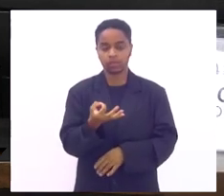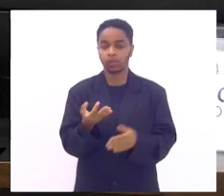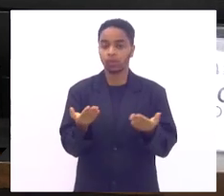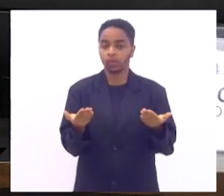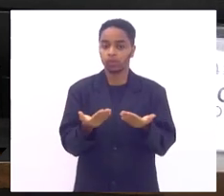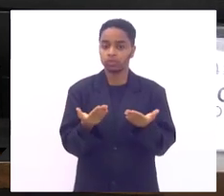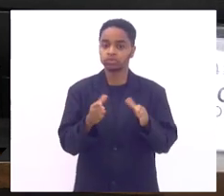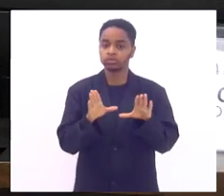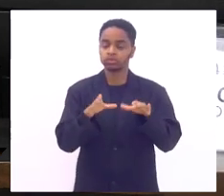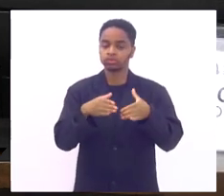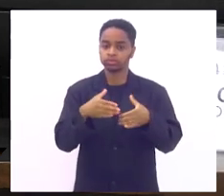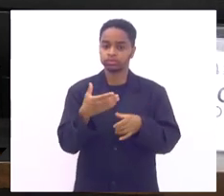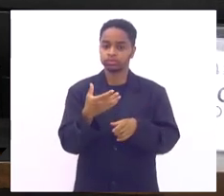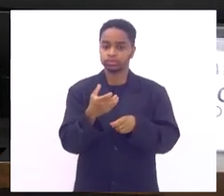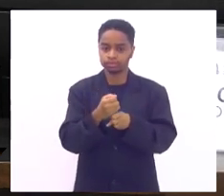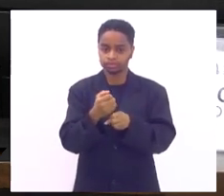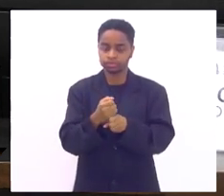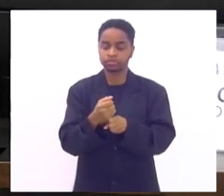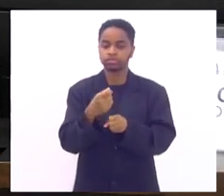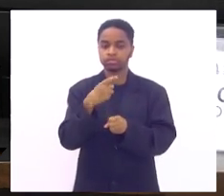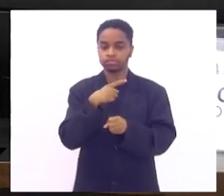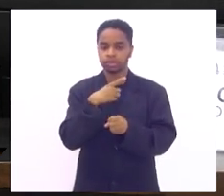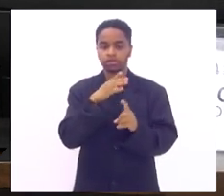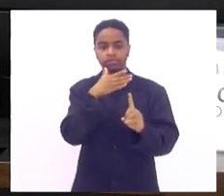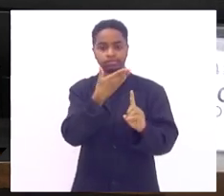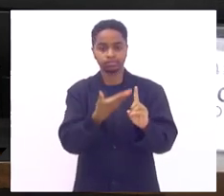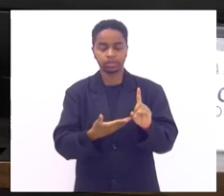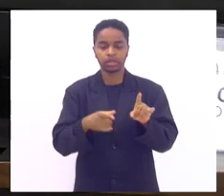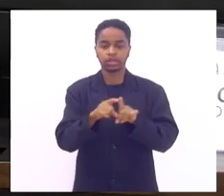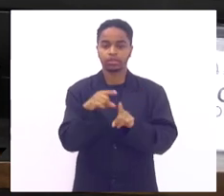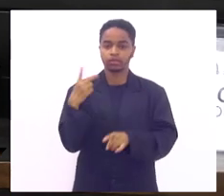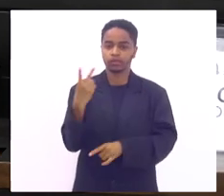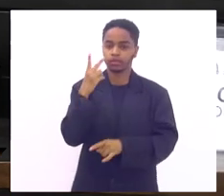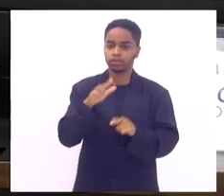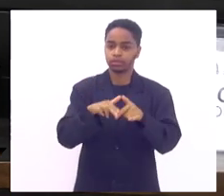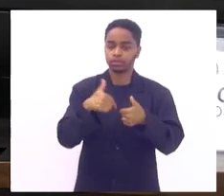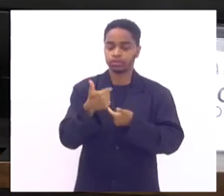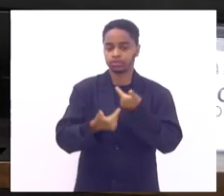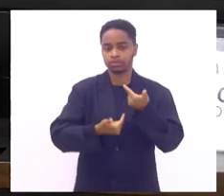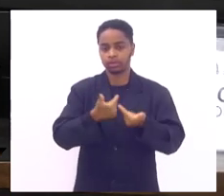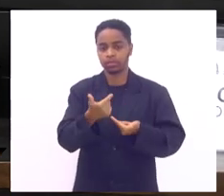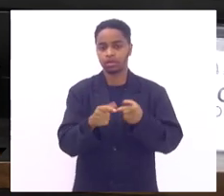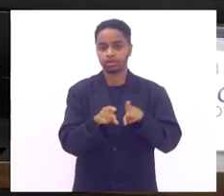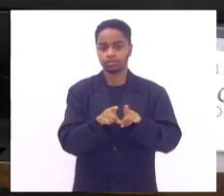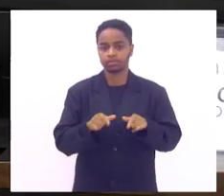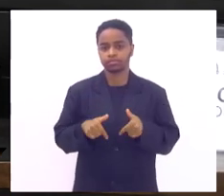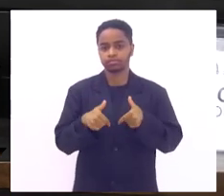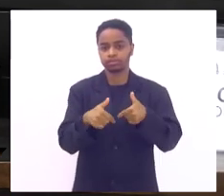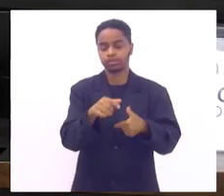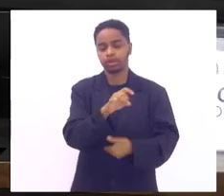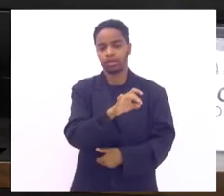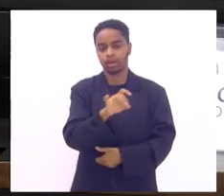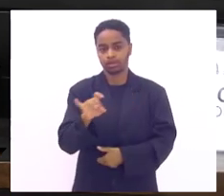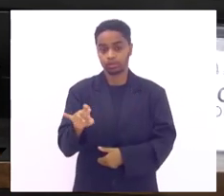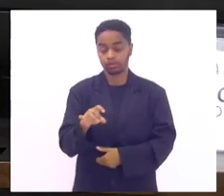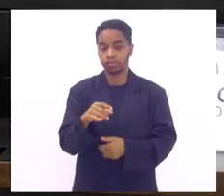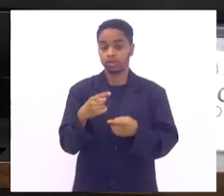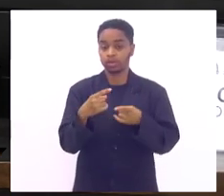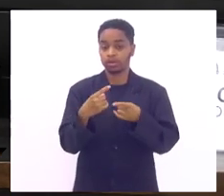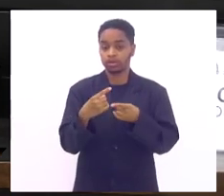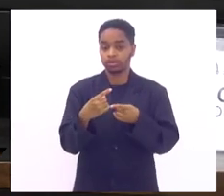a classe contábil é reconhecida e valorizada pelo trabalho que desenvolve, pela atuação de cada um de vocês. Quanto